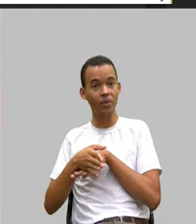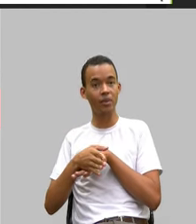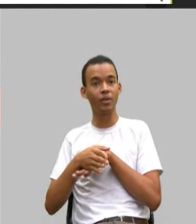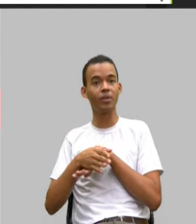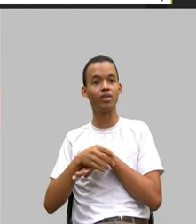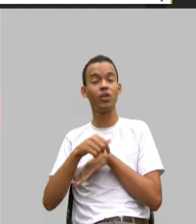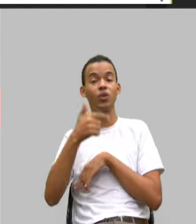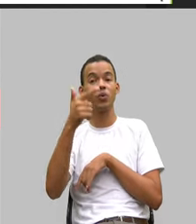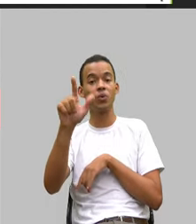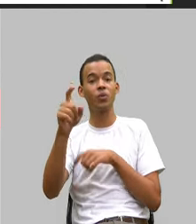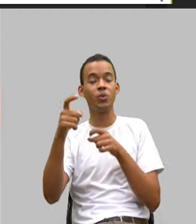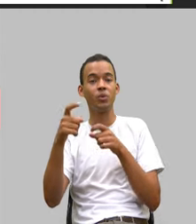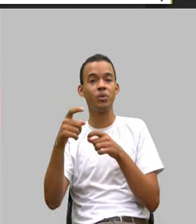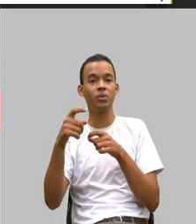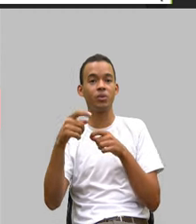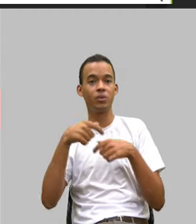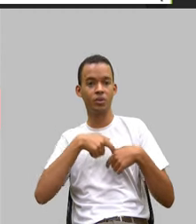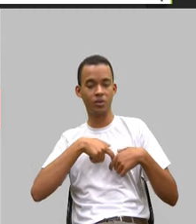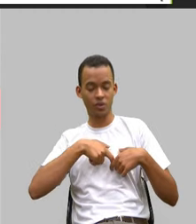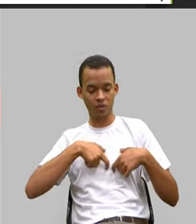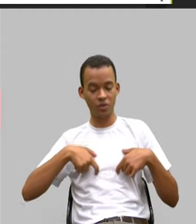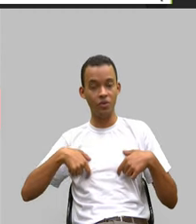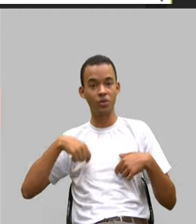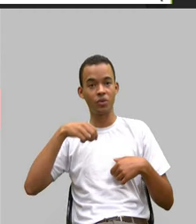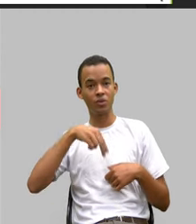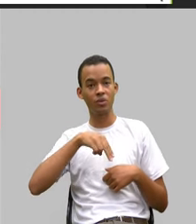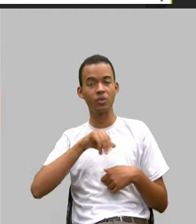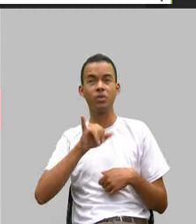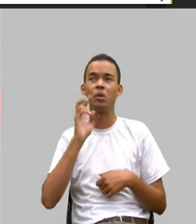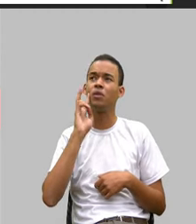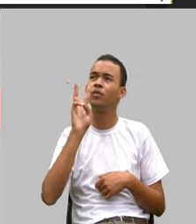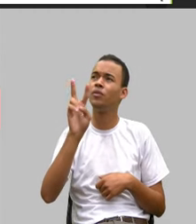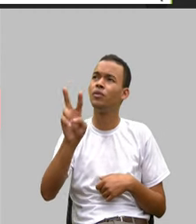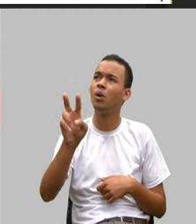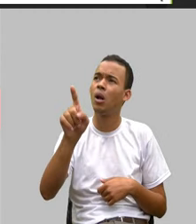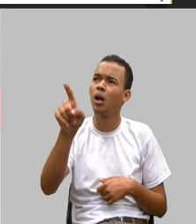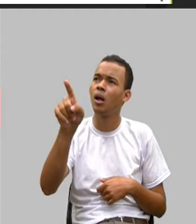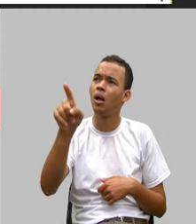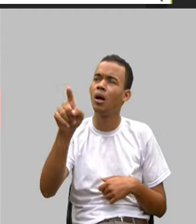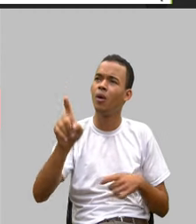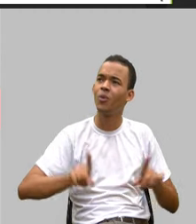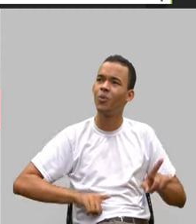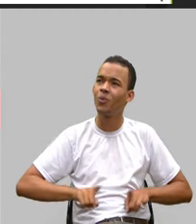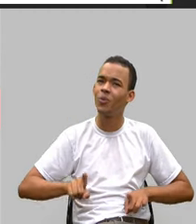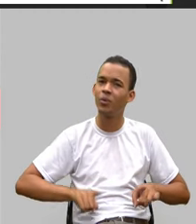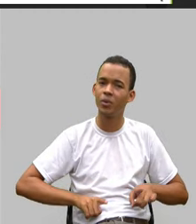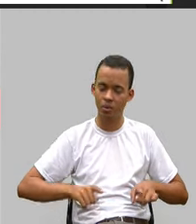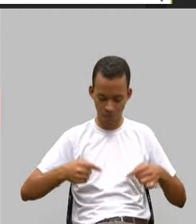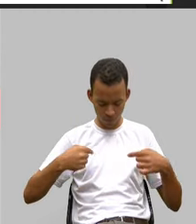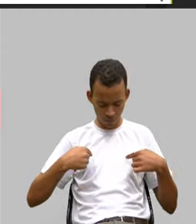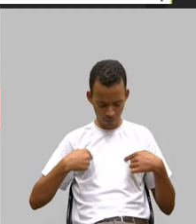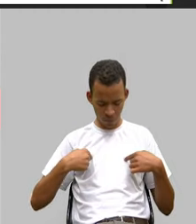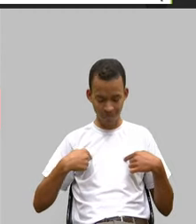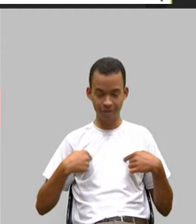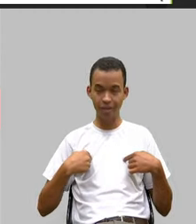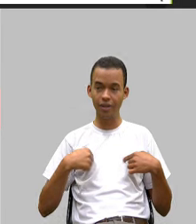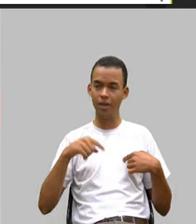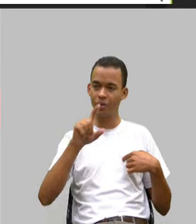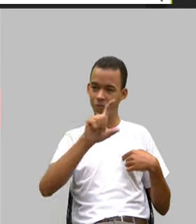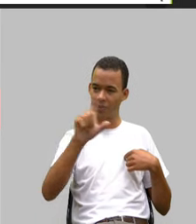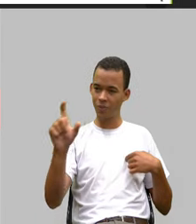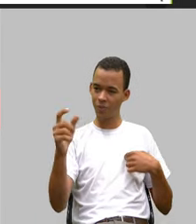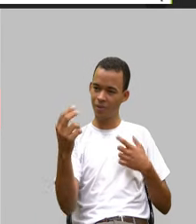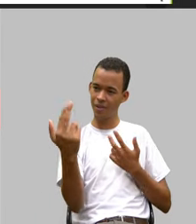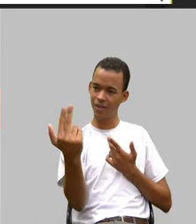Nova York por sílabas Samuel olhou na camiseta do primo e olhou na do primo olhou na